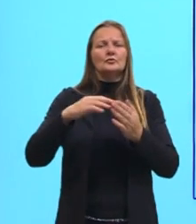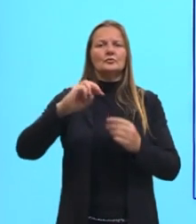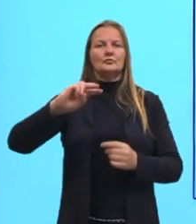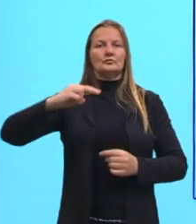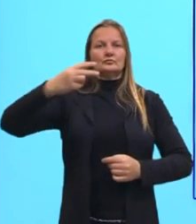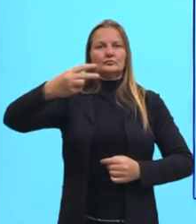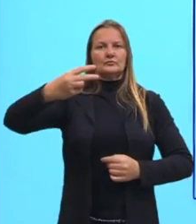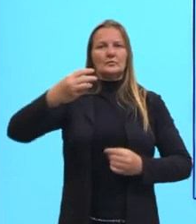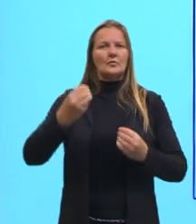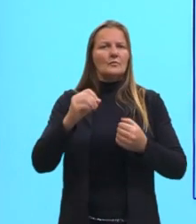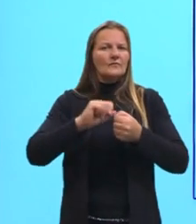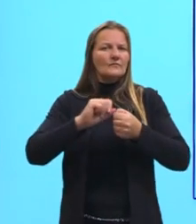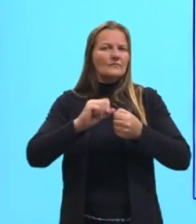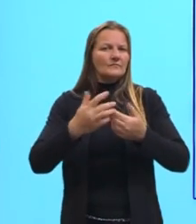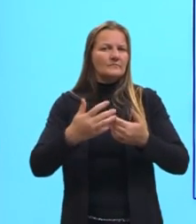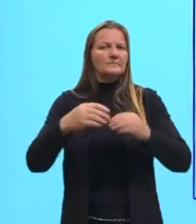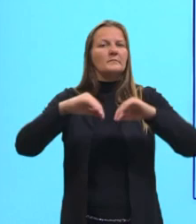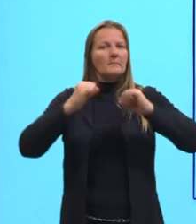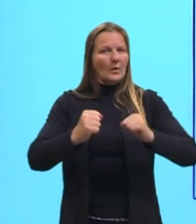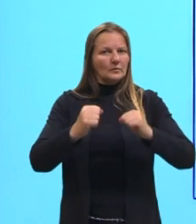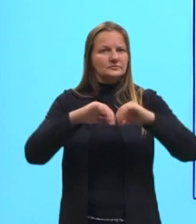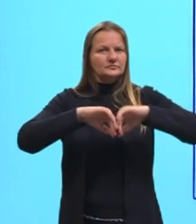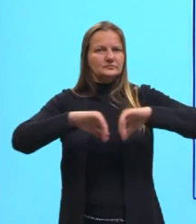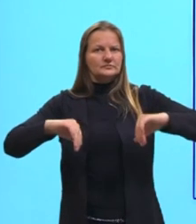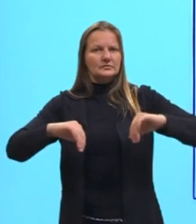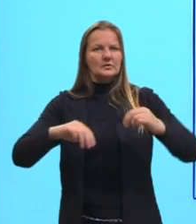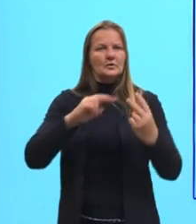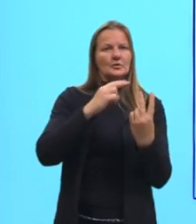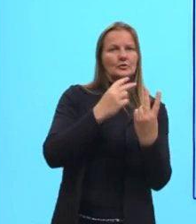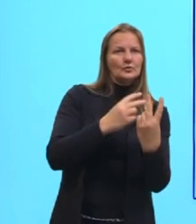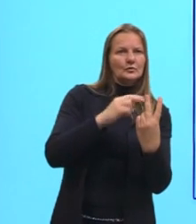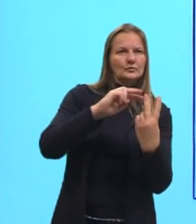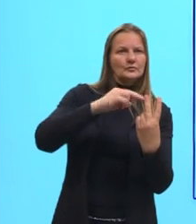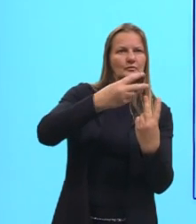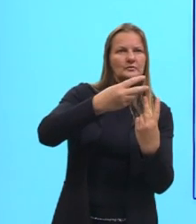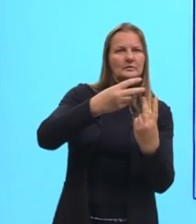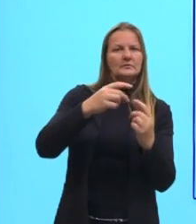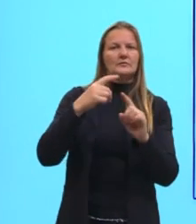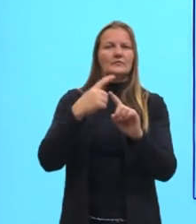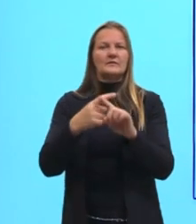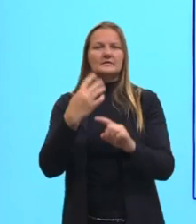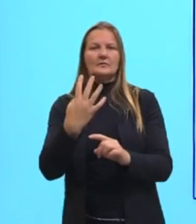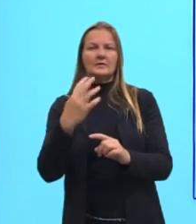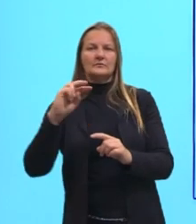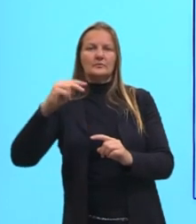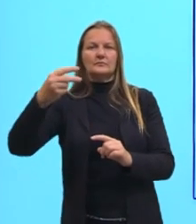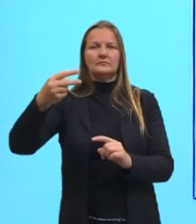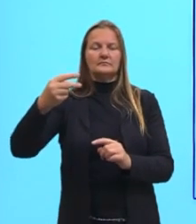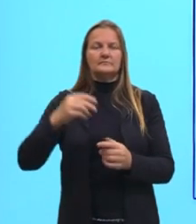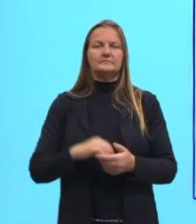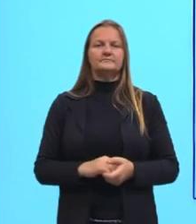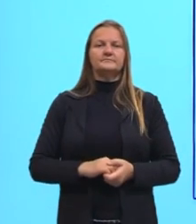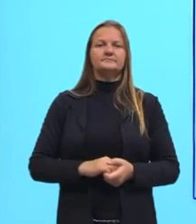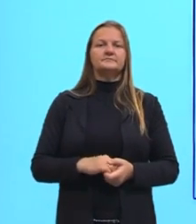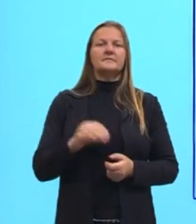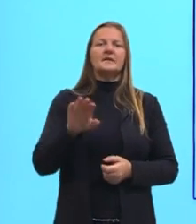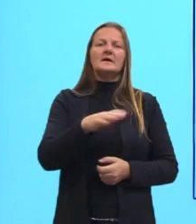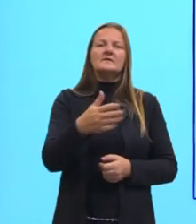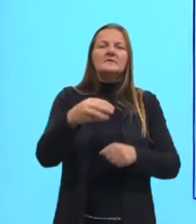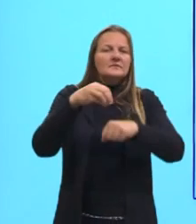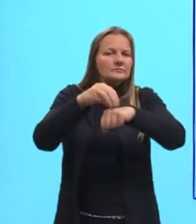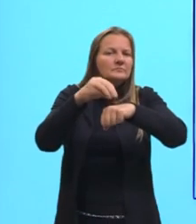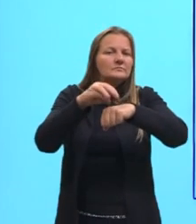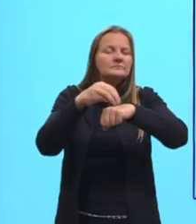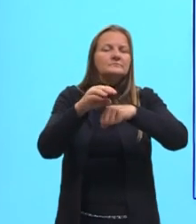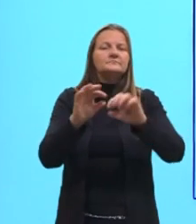elevado ao quadrado nós podemos separar em dois ao quadrado vezes 4 ao quadrado às vezes essa